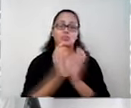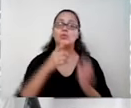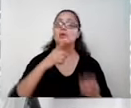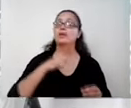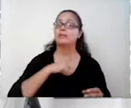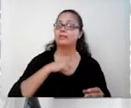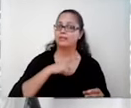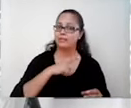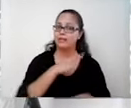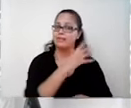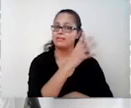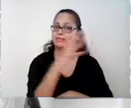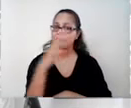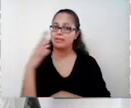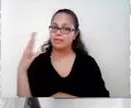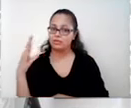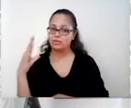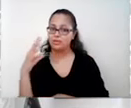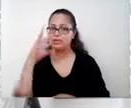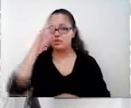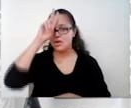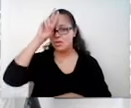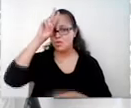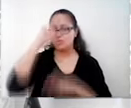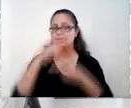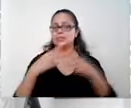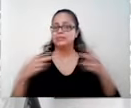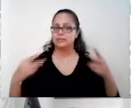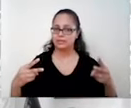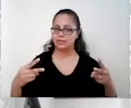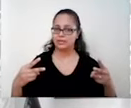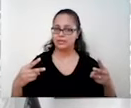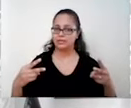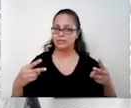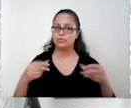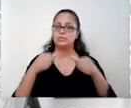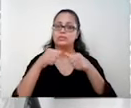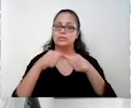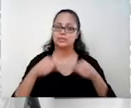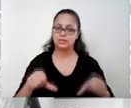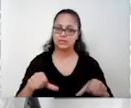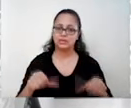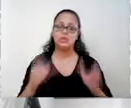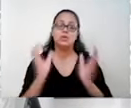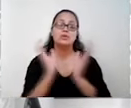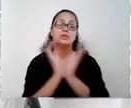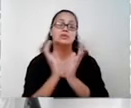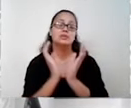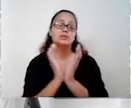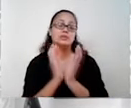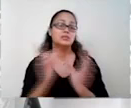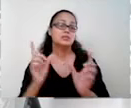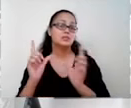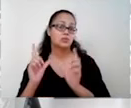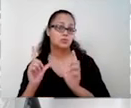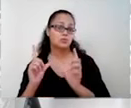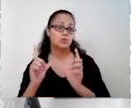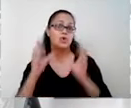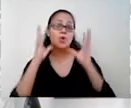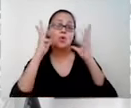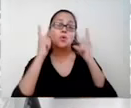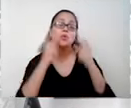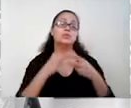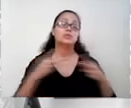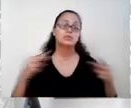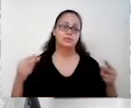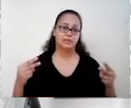Os insetos, eles estão presentes dentro do grupo dos artrópodes. Artrópodes são animais que apresentam